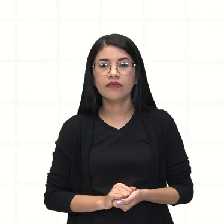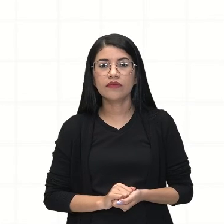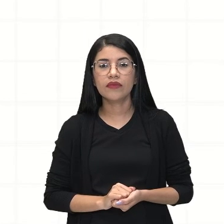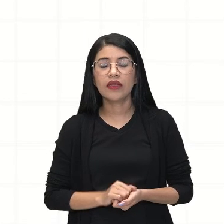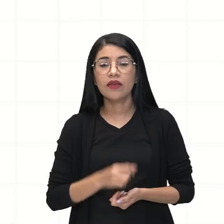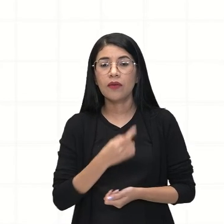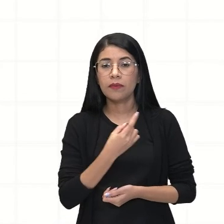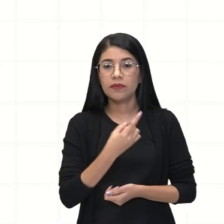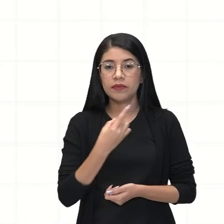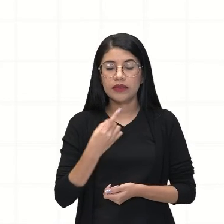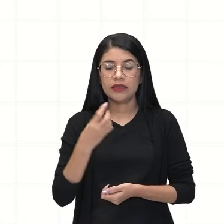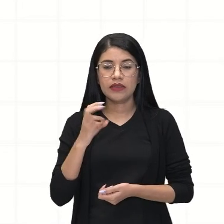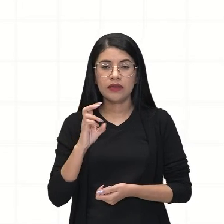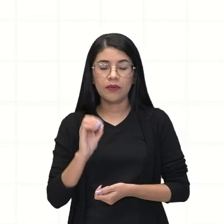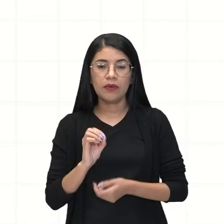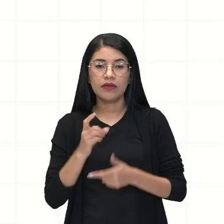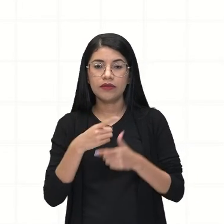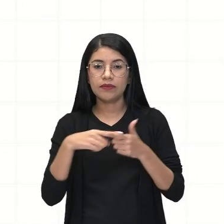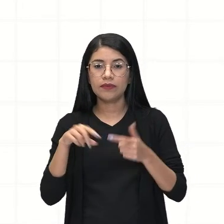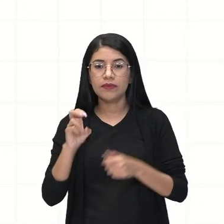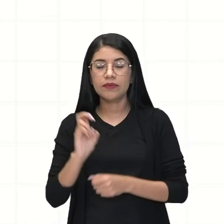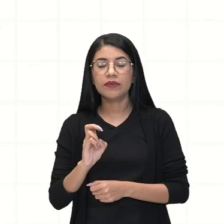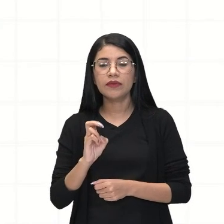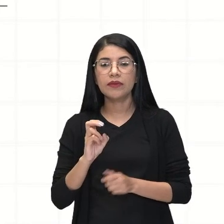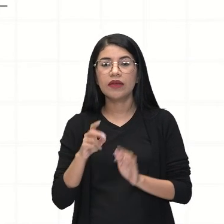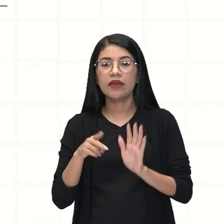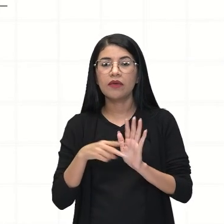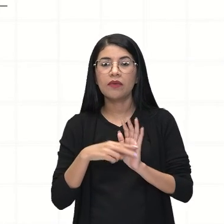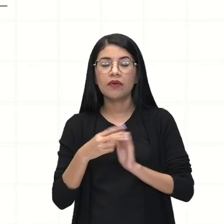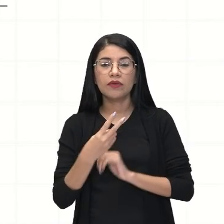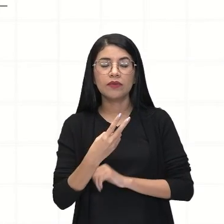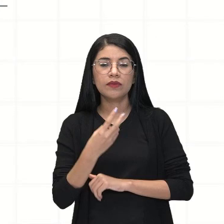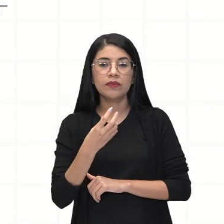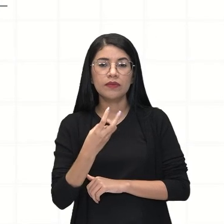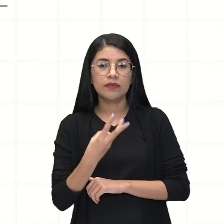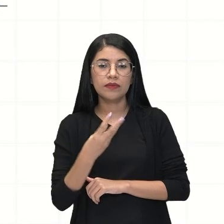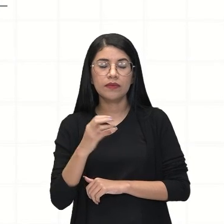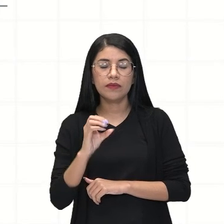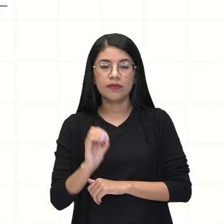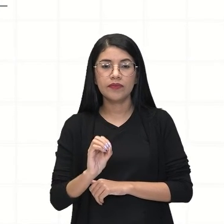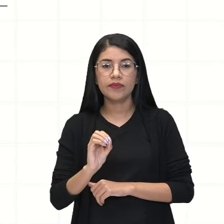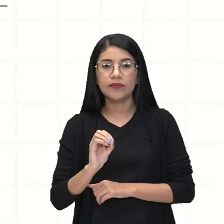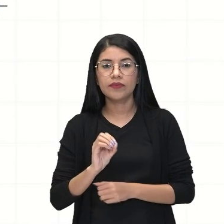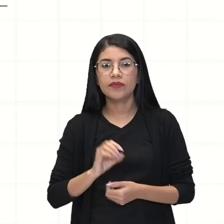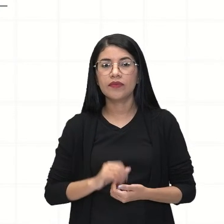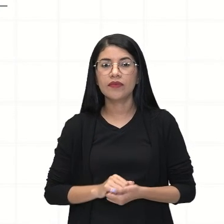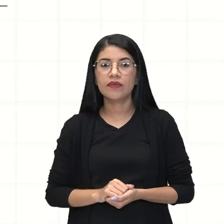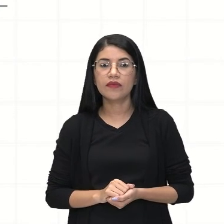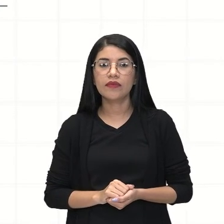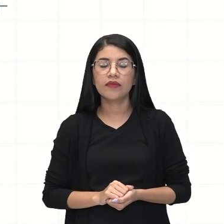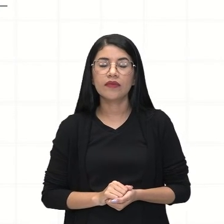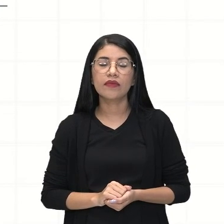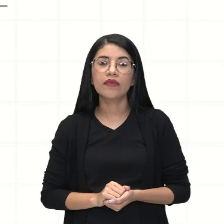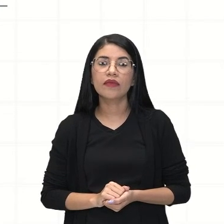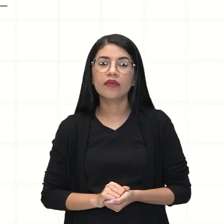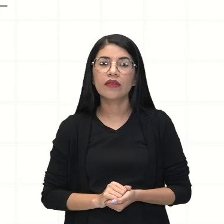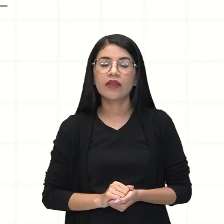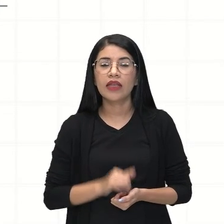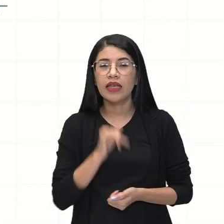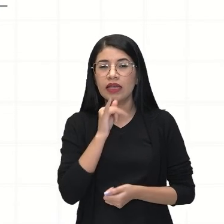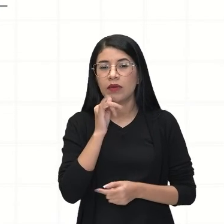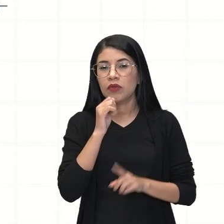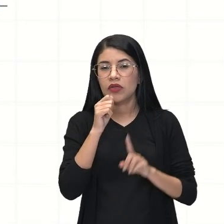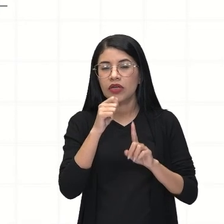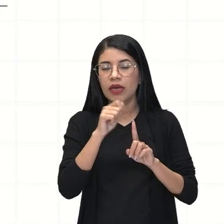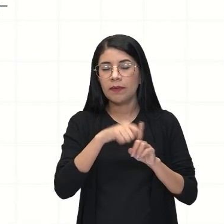dar 1.150 dividido por 5, a média de livros emprestados é 230. É como se em janeiro tivesse